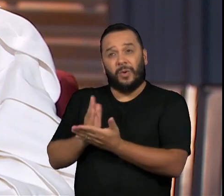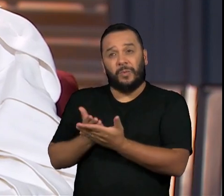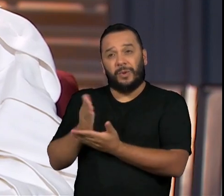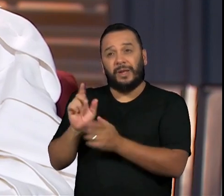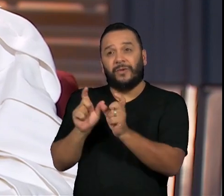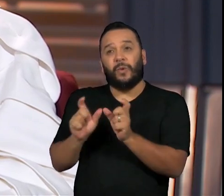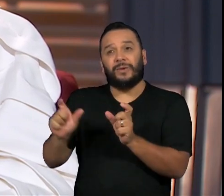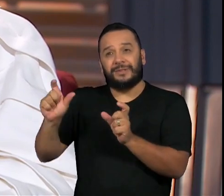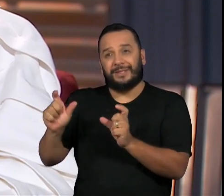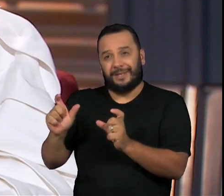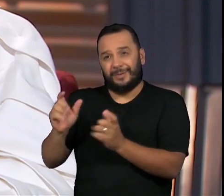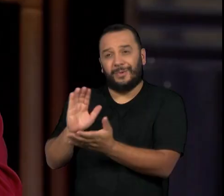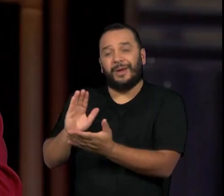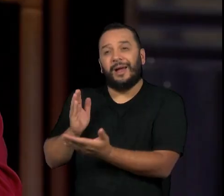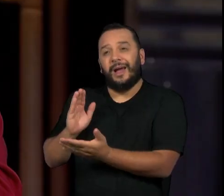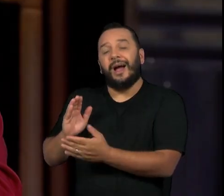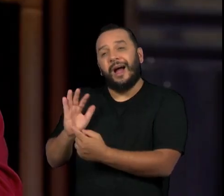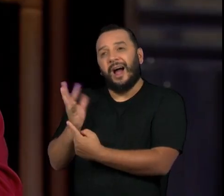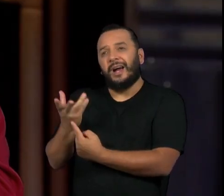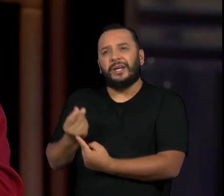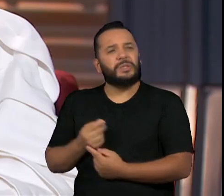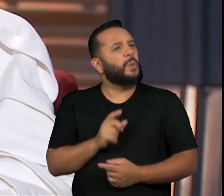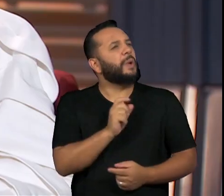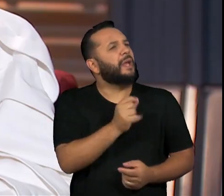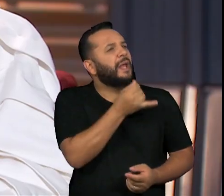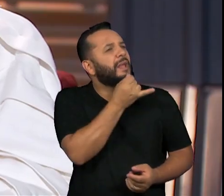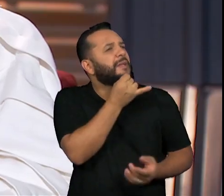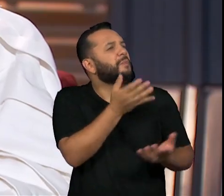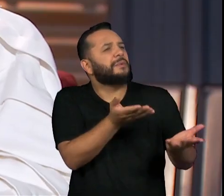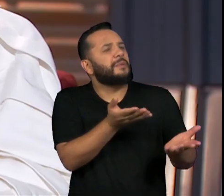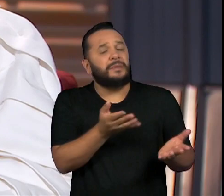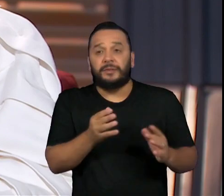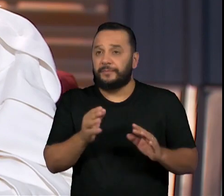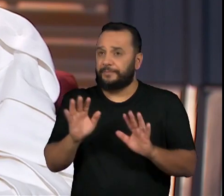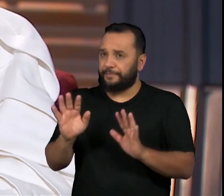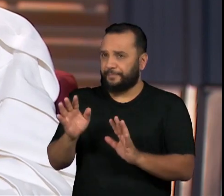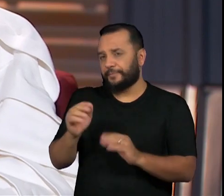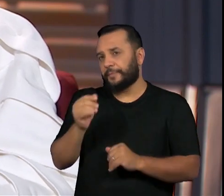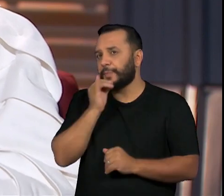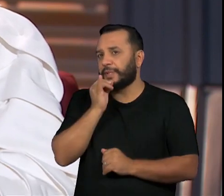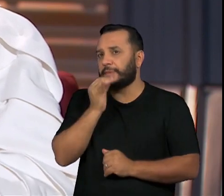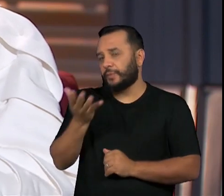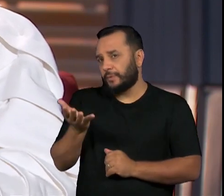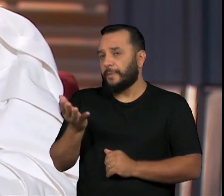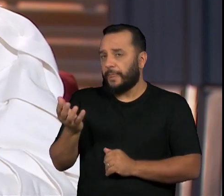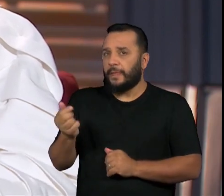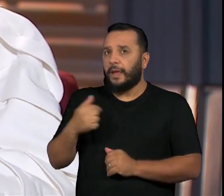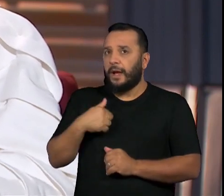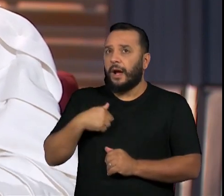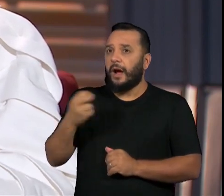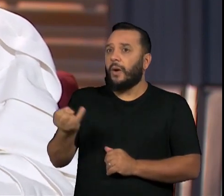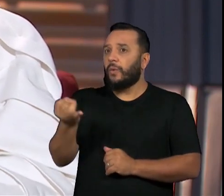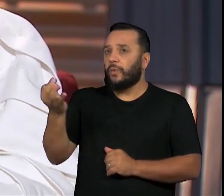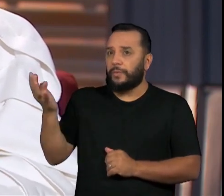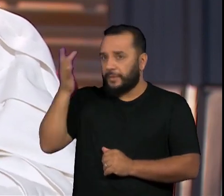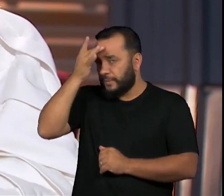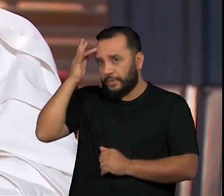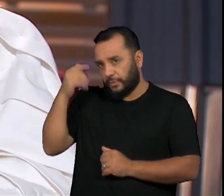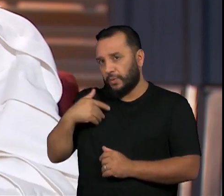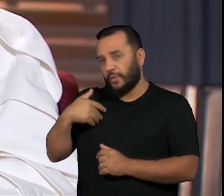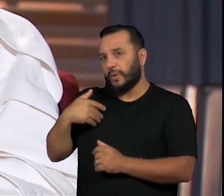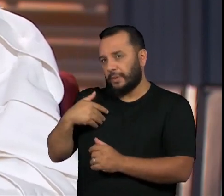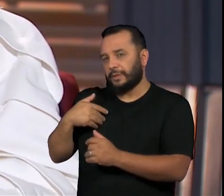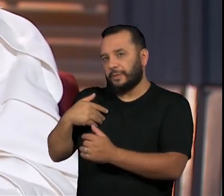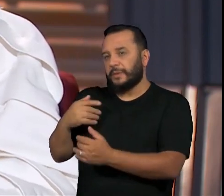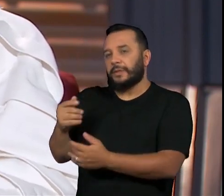né? Enquanto graduando em letras com inglês. A gente consegue, né? Algumas pessoas autoras traziam